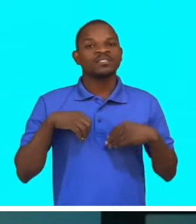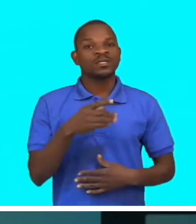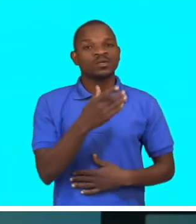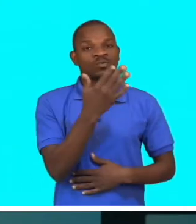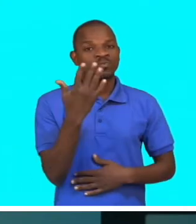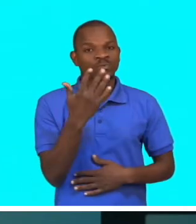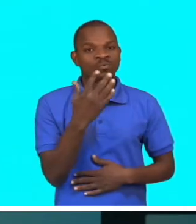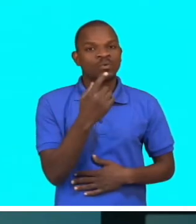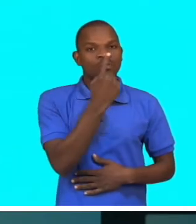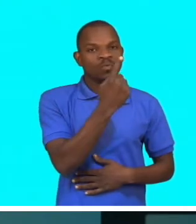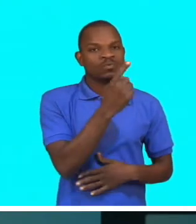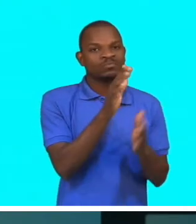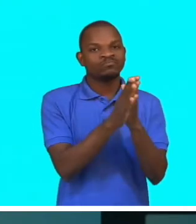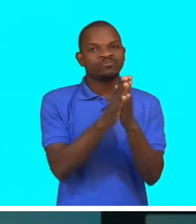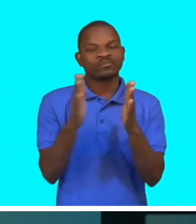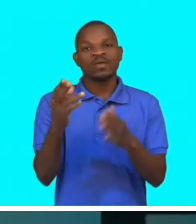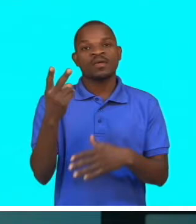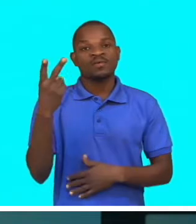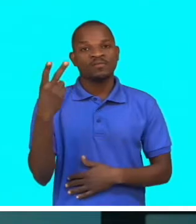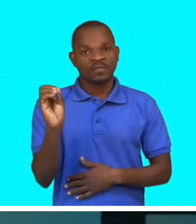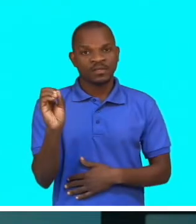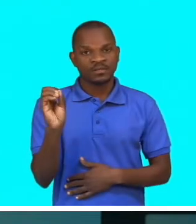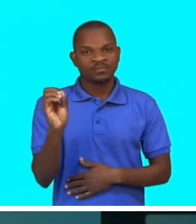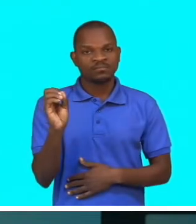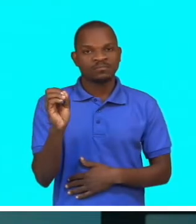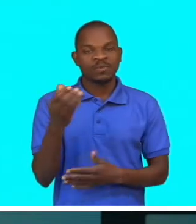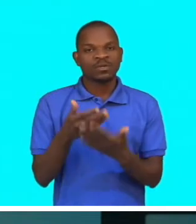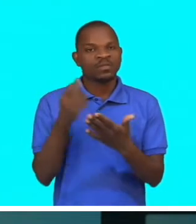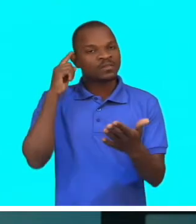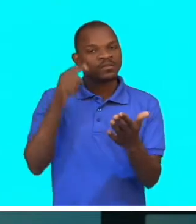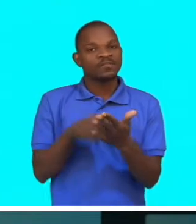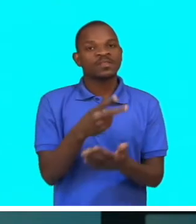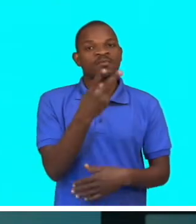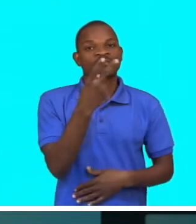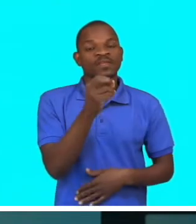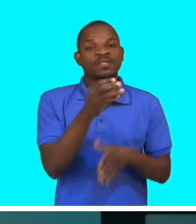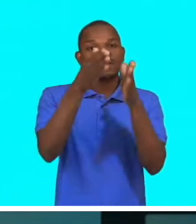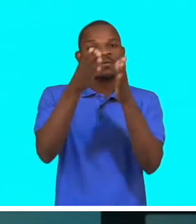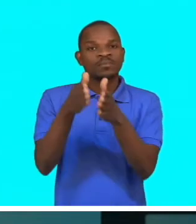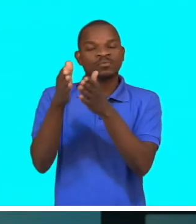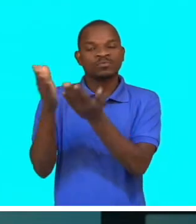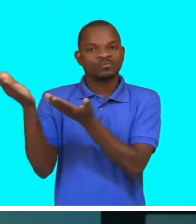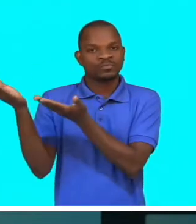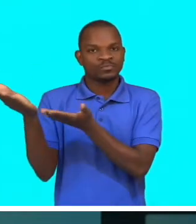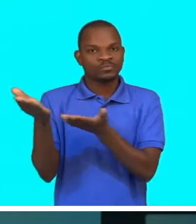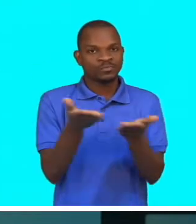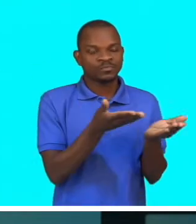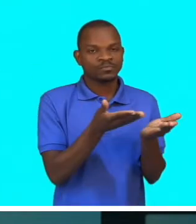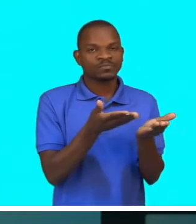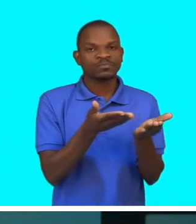números de 1 a 20, dado que são 20 atletas apenas convocados para